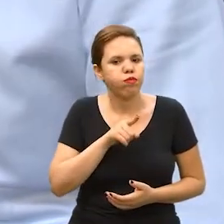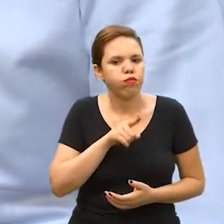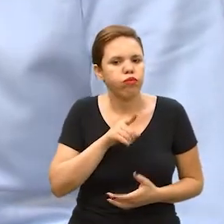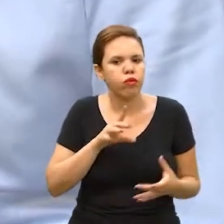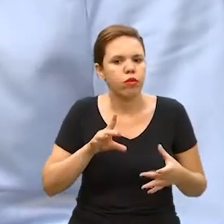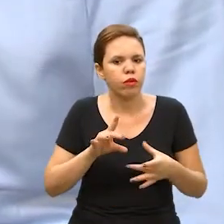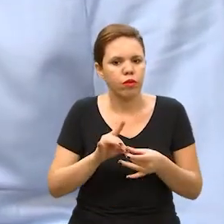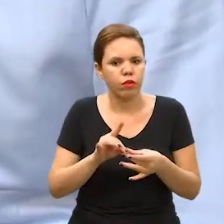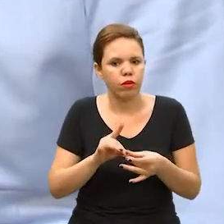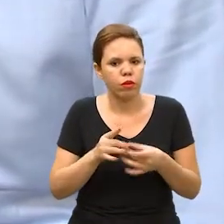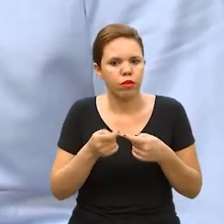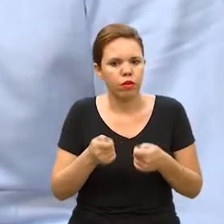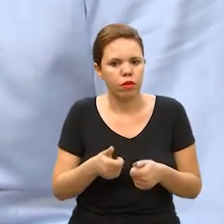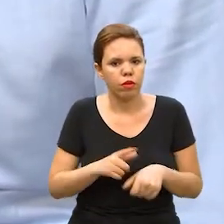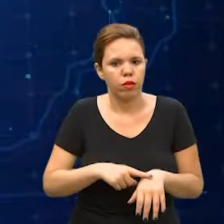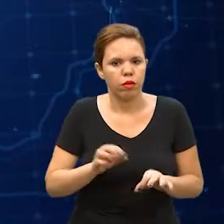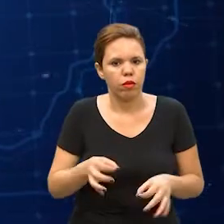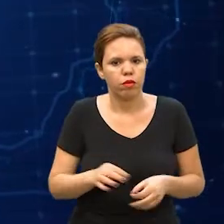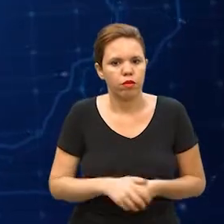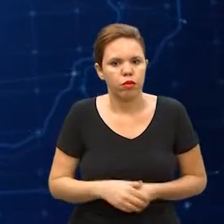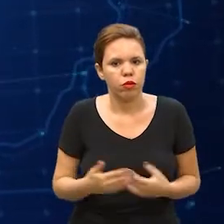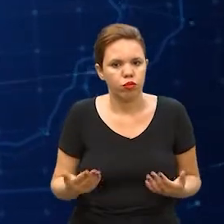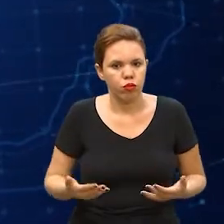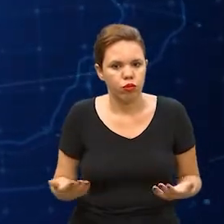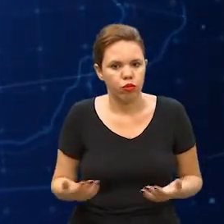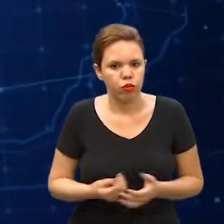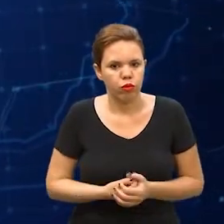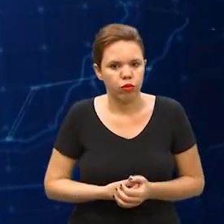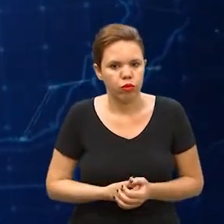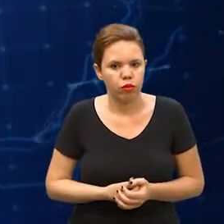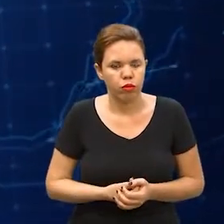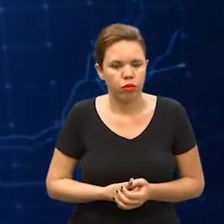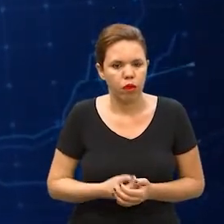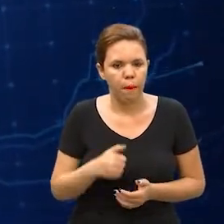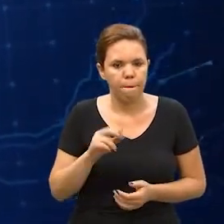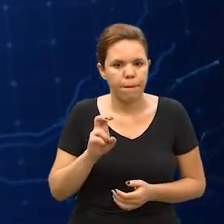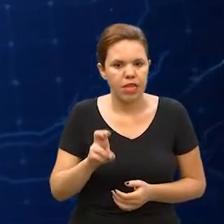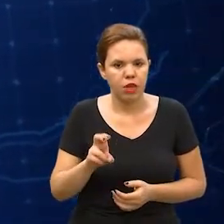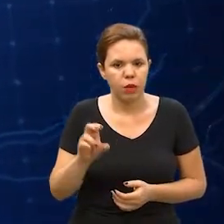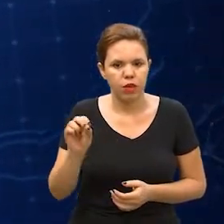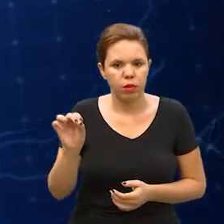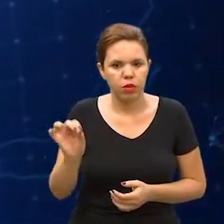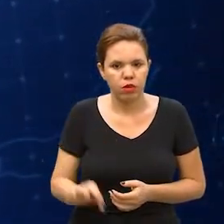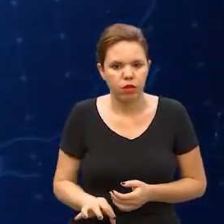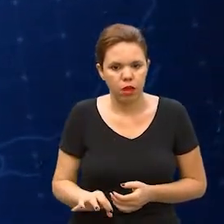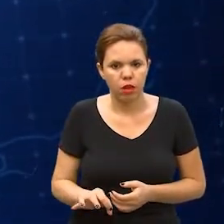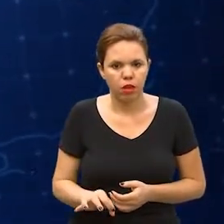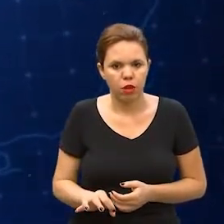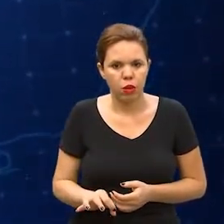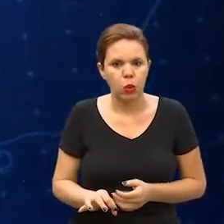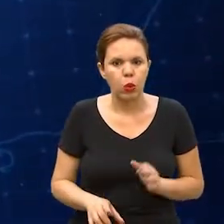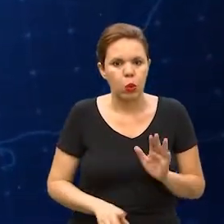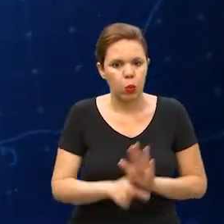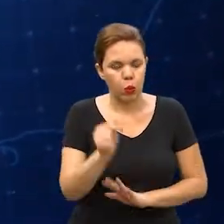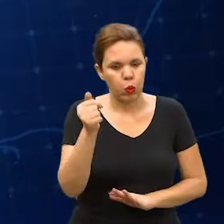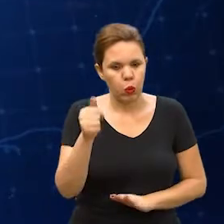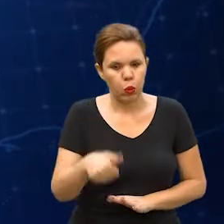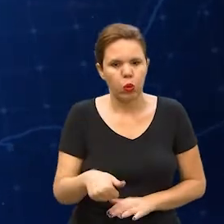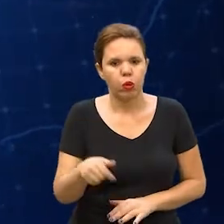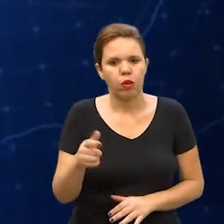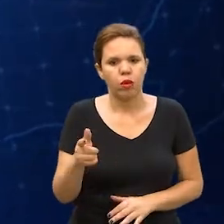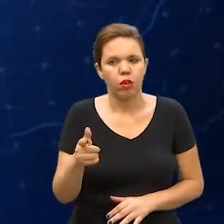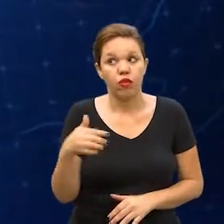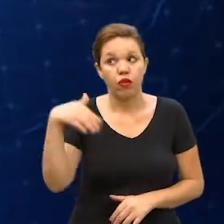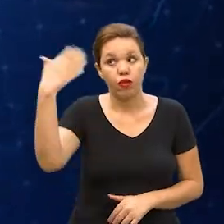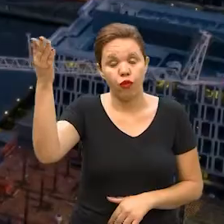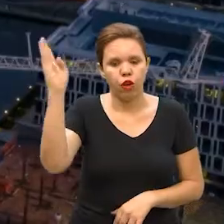calhou, veio tudo na hora correta. E hoje mais de 50% da receita da CIT vem